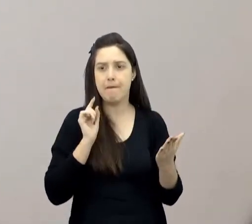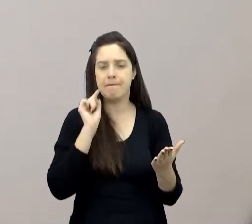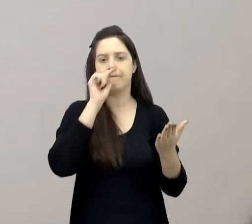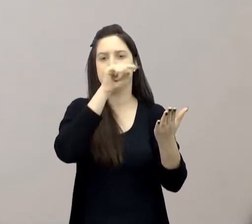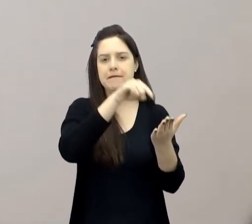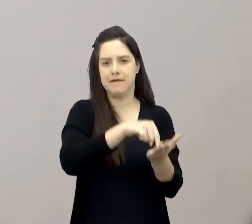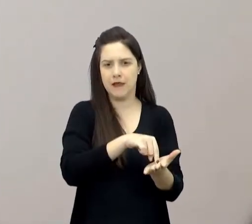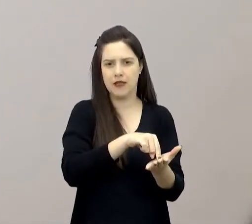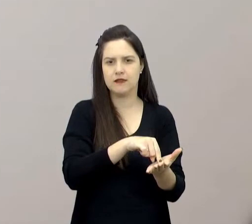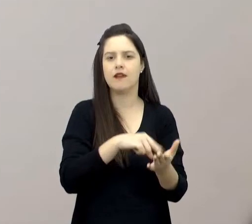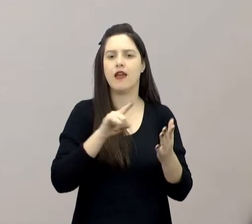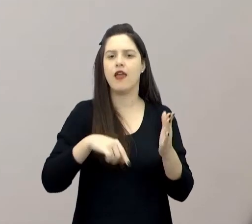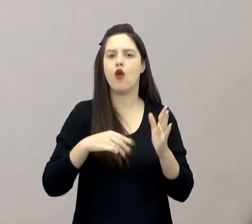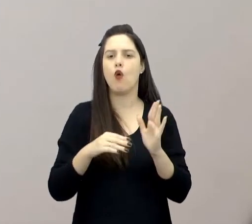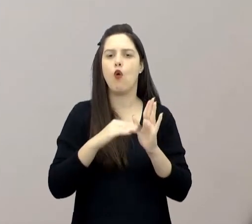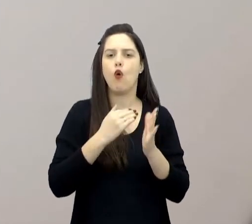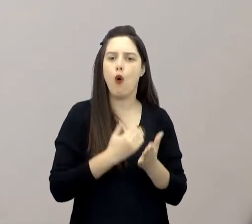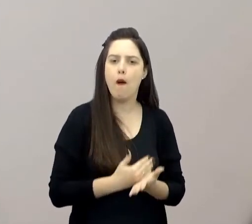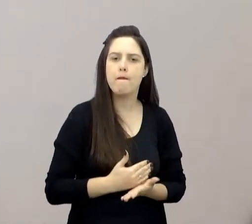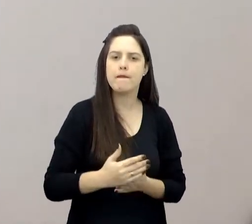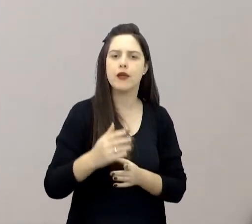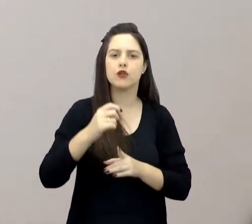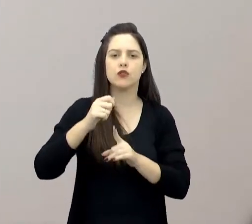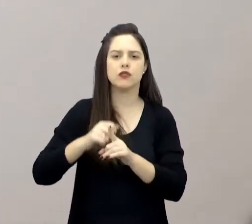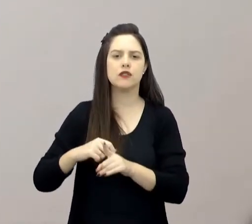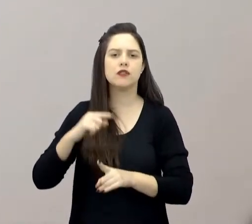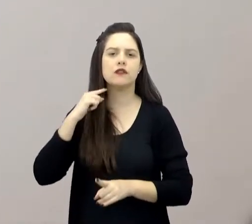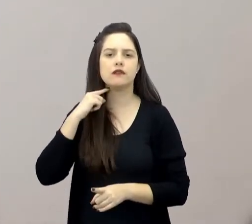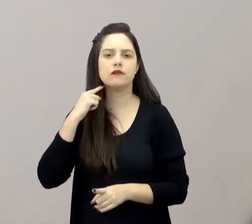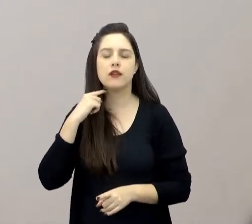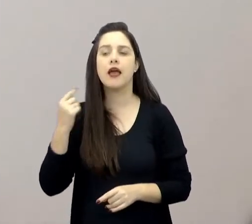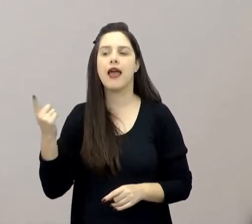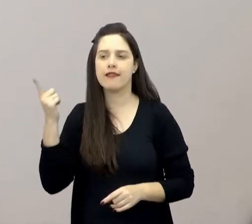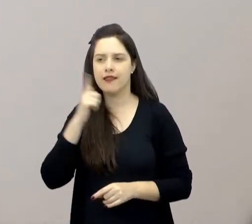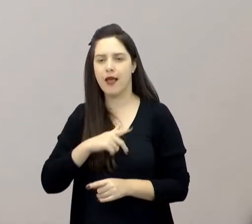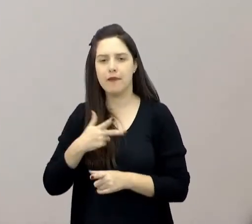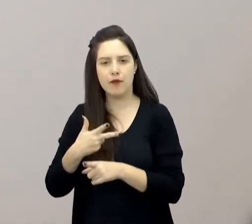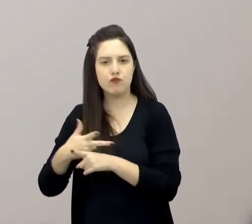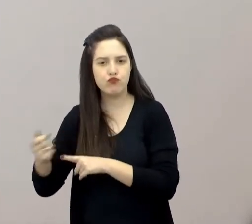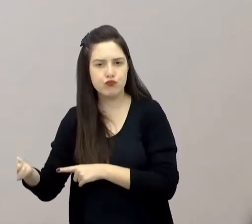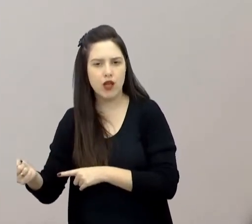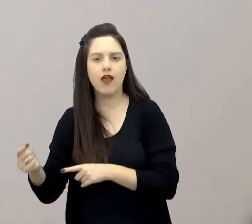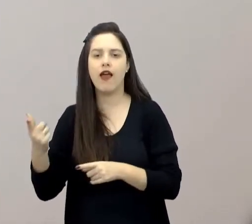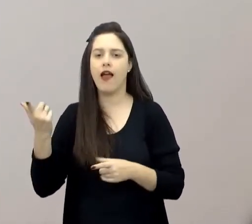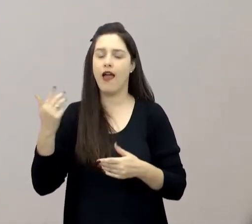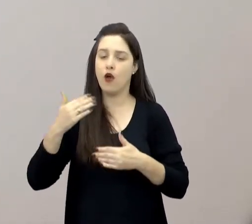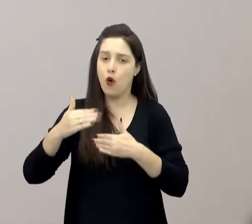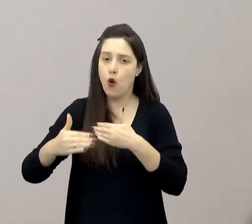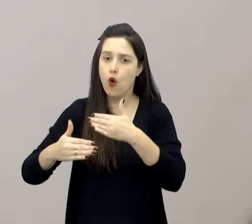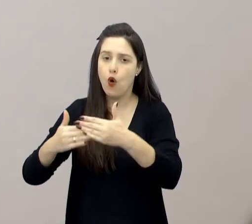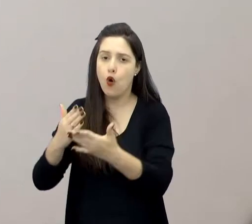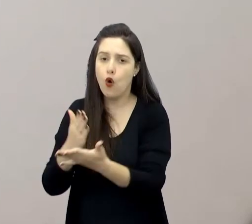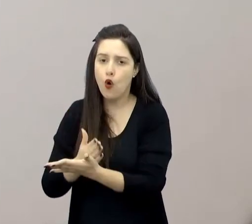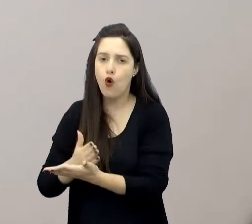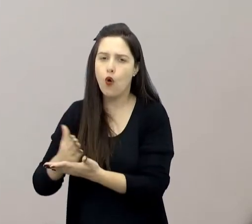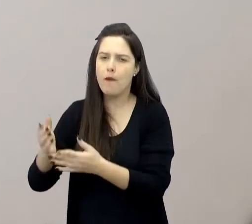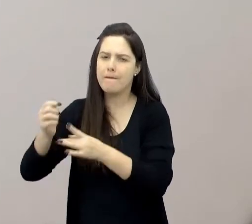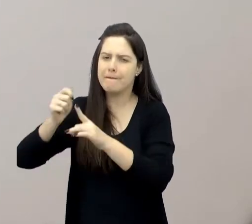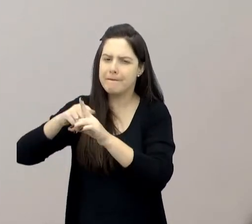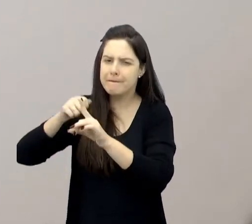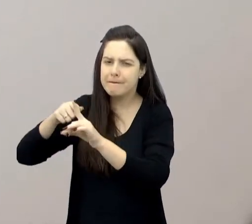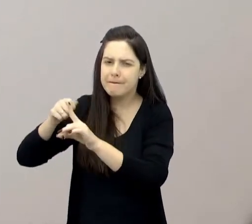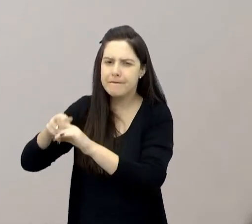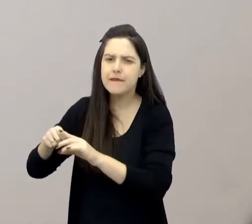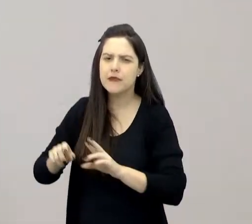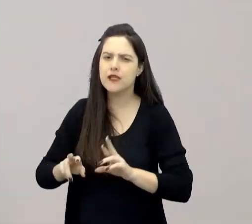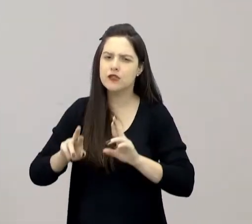que vai acontecer. Começa o mês de maio, aí nós temos o realizado. Começa ali a correr o mês e ter algumas